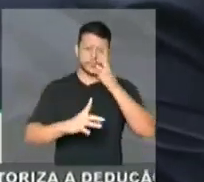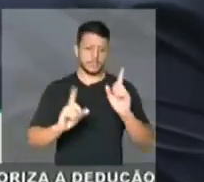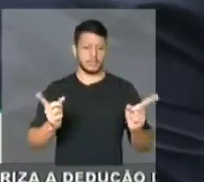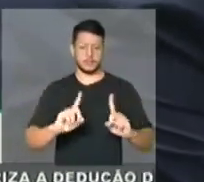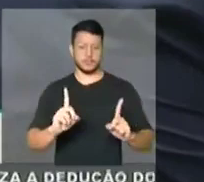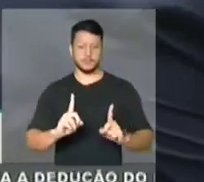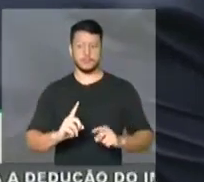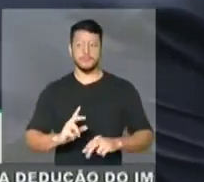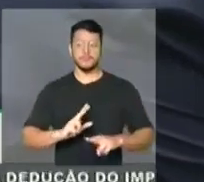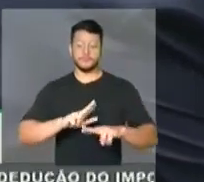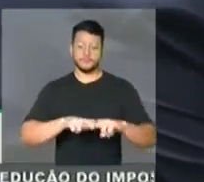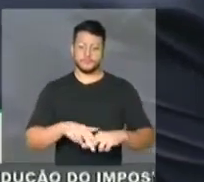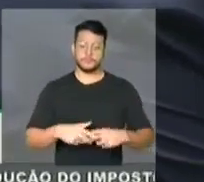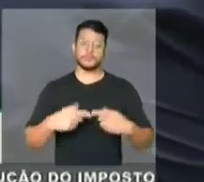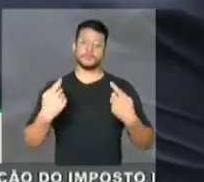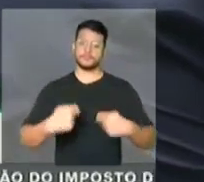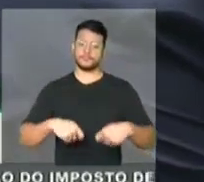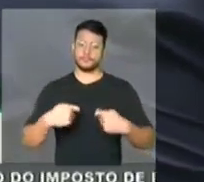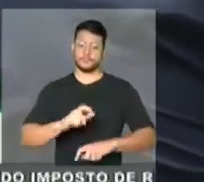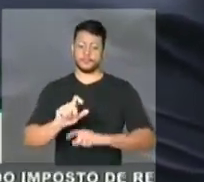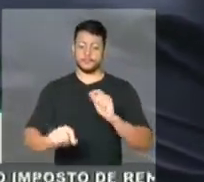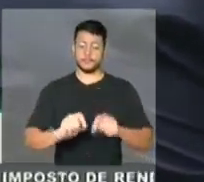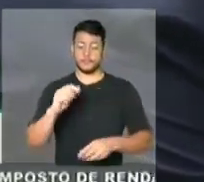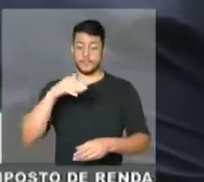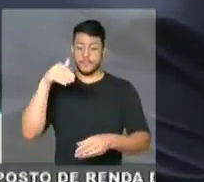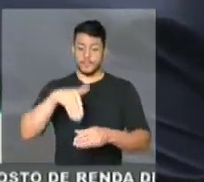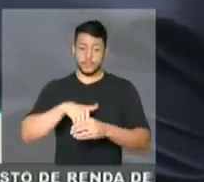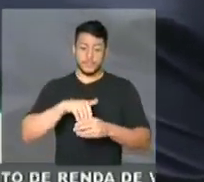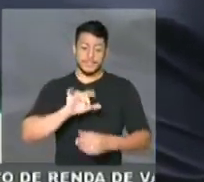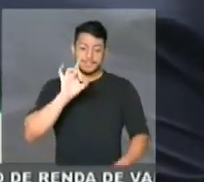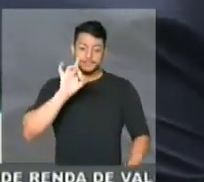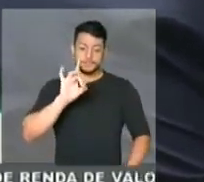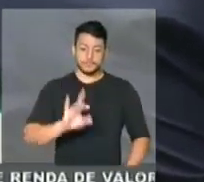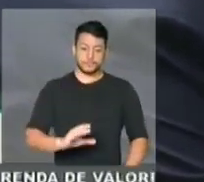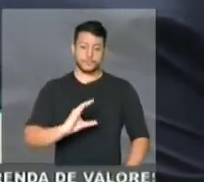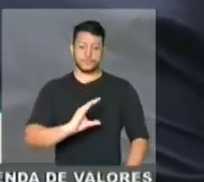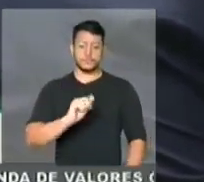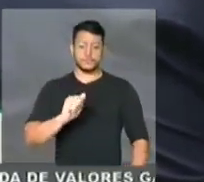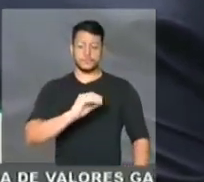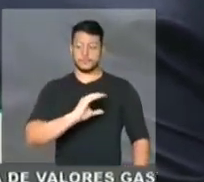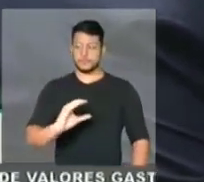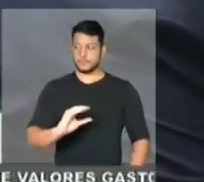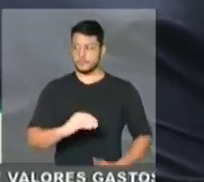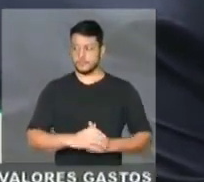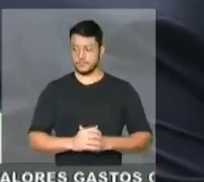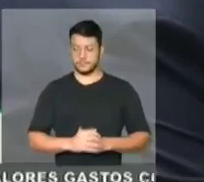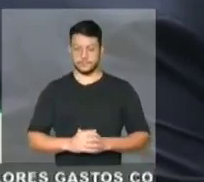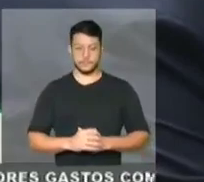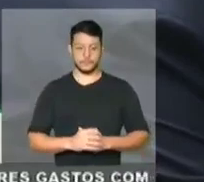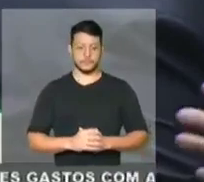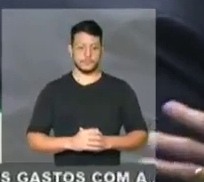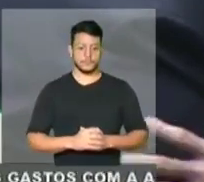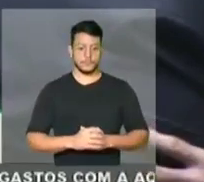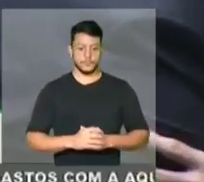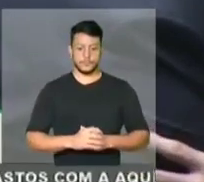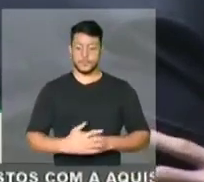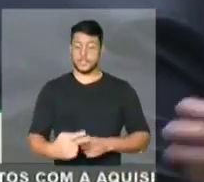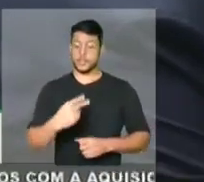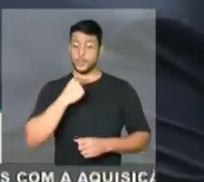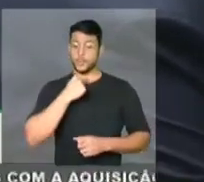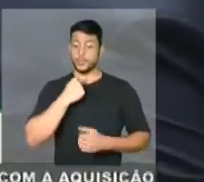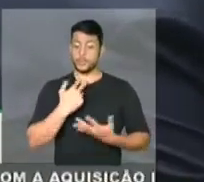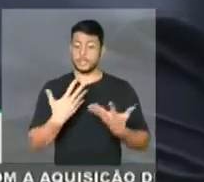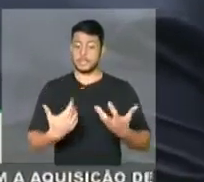não. Por isso a insistência para que a gente possa votar apenas um texto referente aos CACs e mesmo assim sem